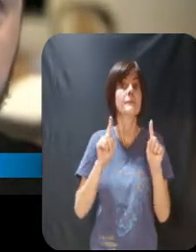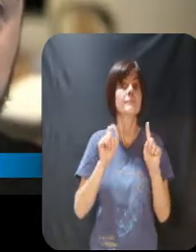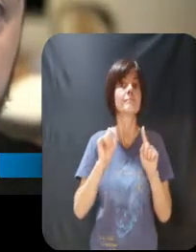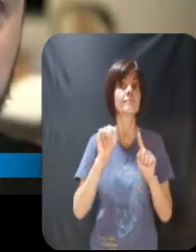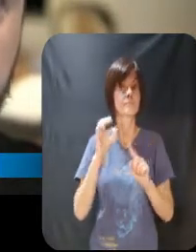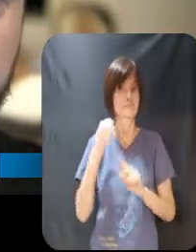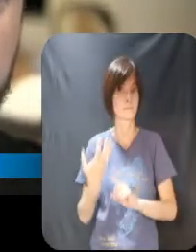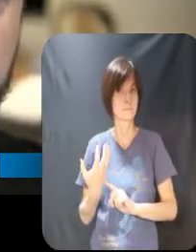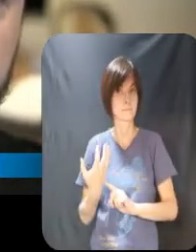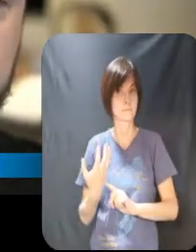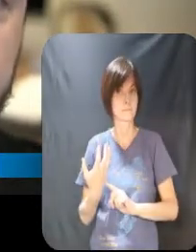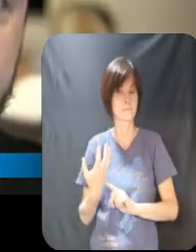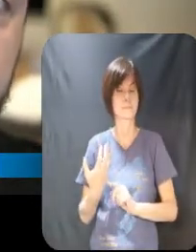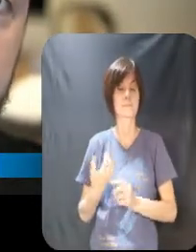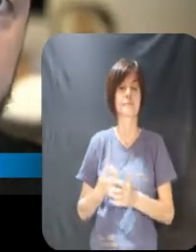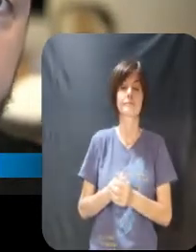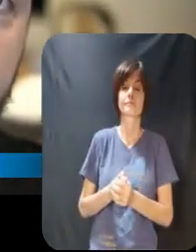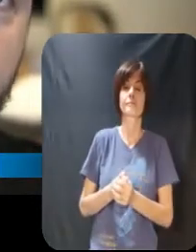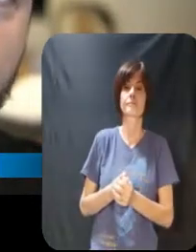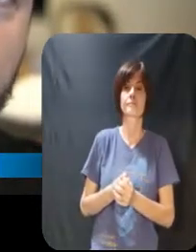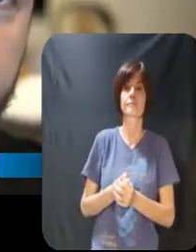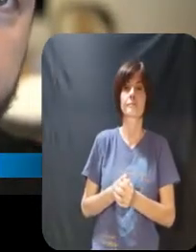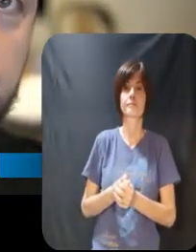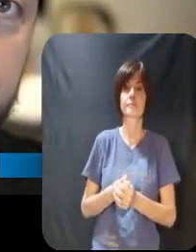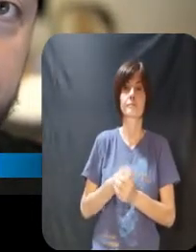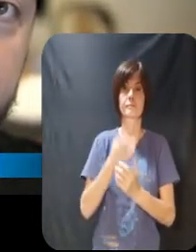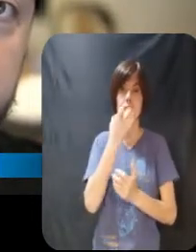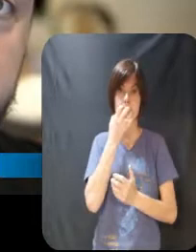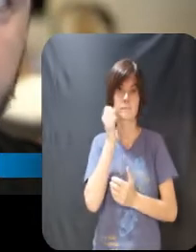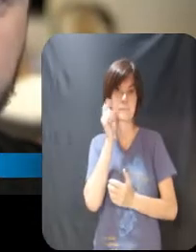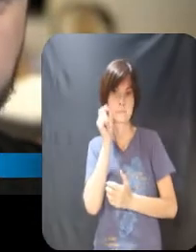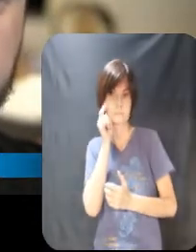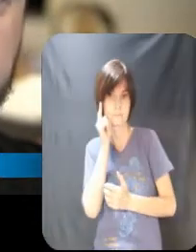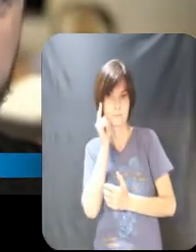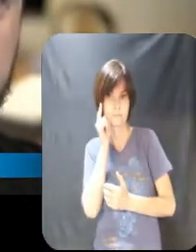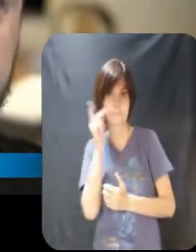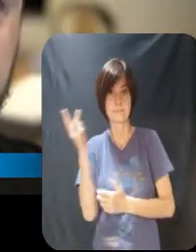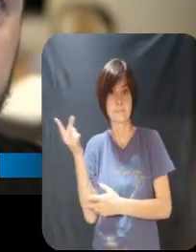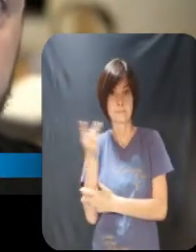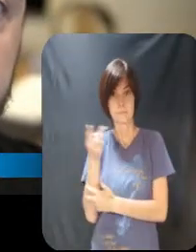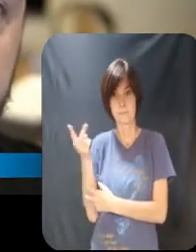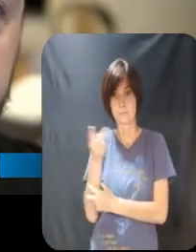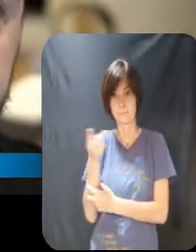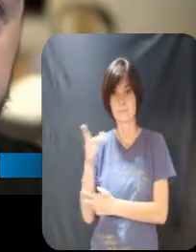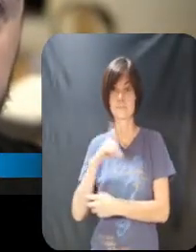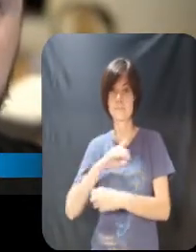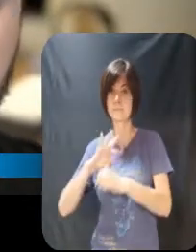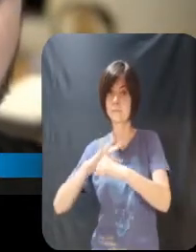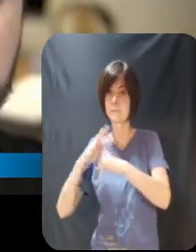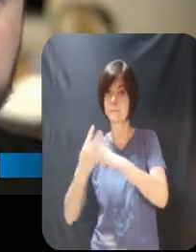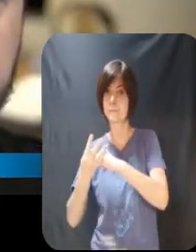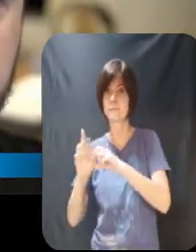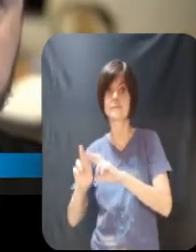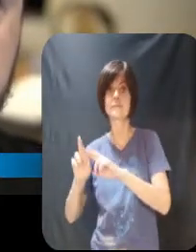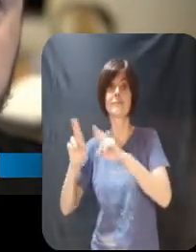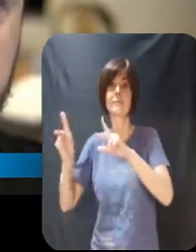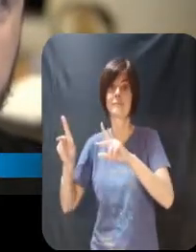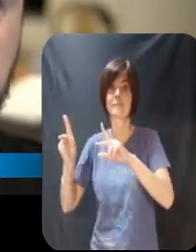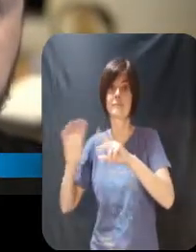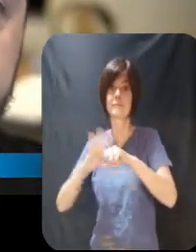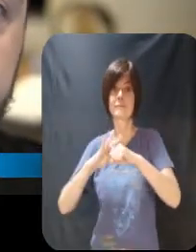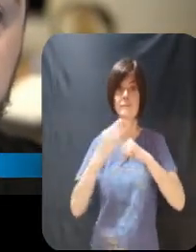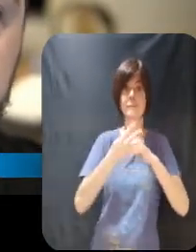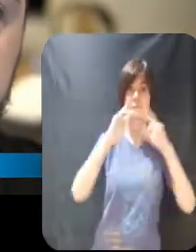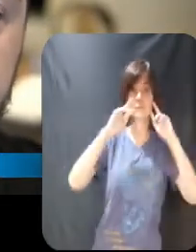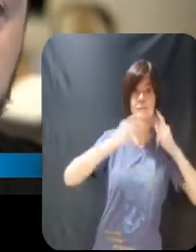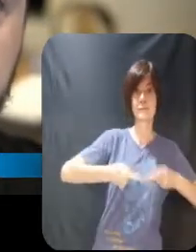coronavírus para gatos. Só que esses animais pegam outros coronavírus que não são os coronavírus humanos. Então não adianta se tomar